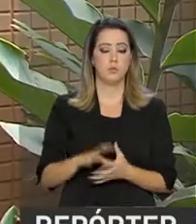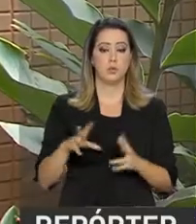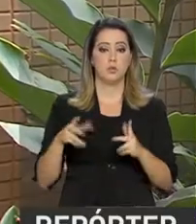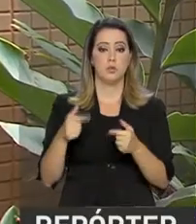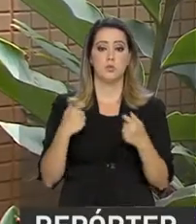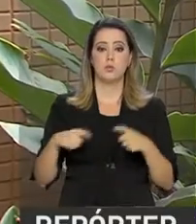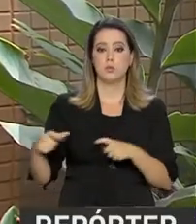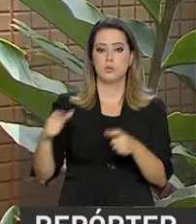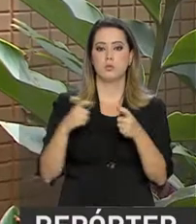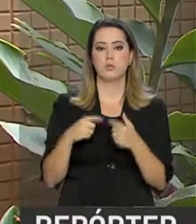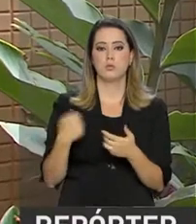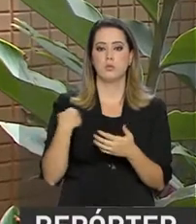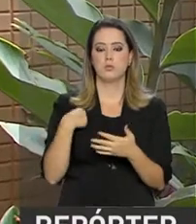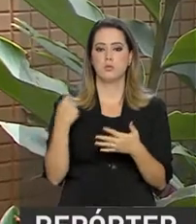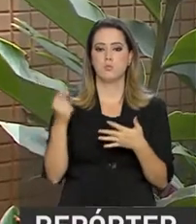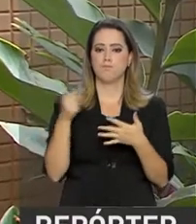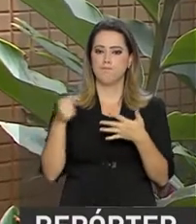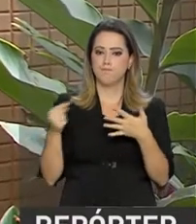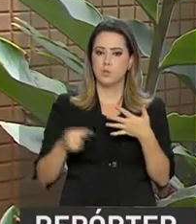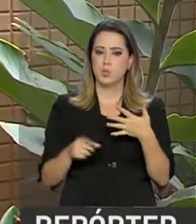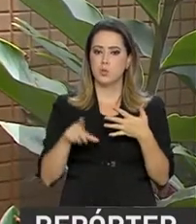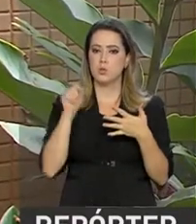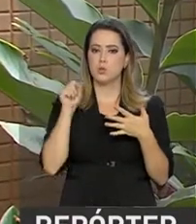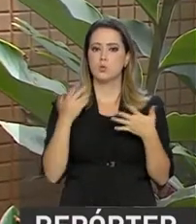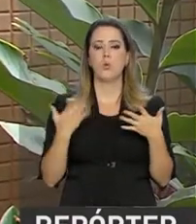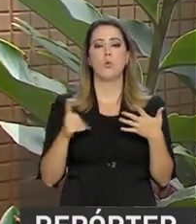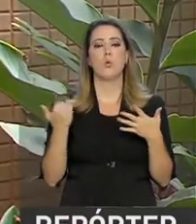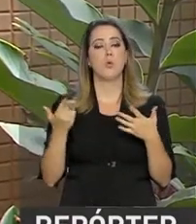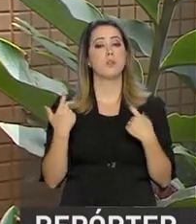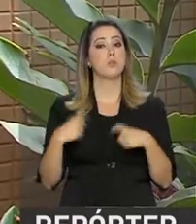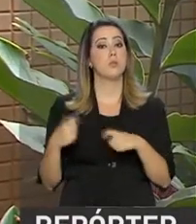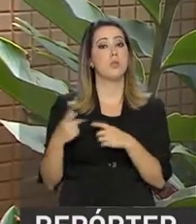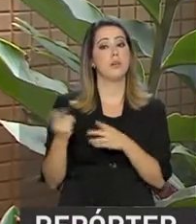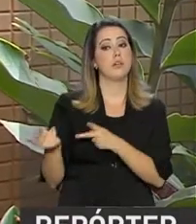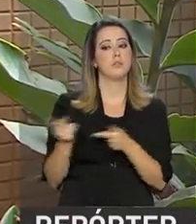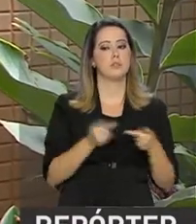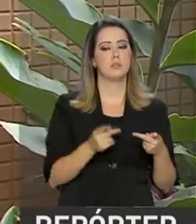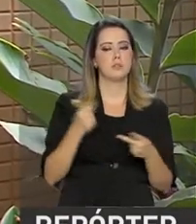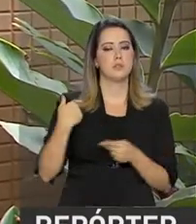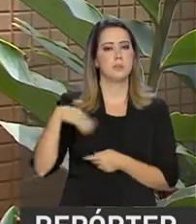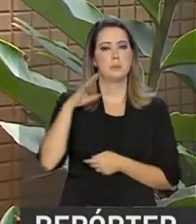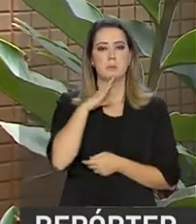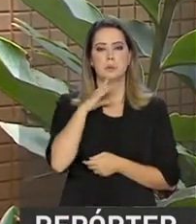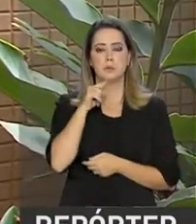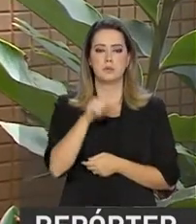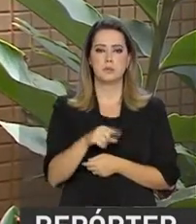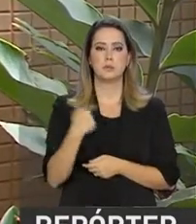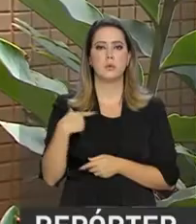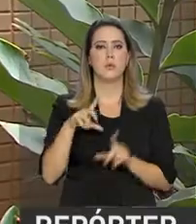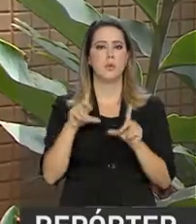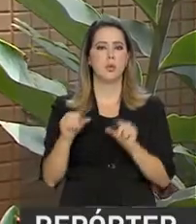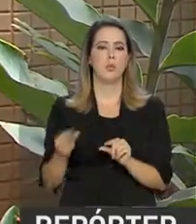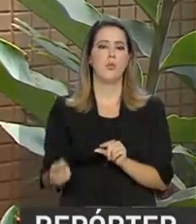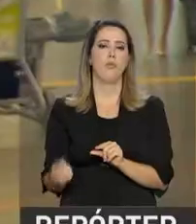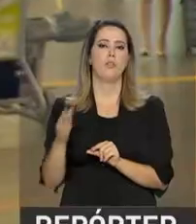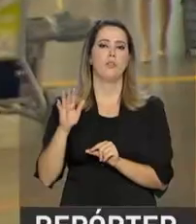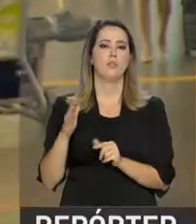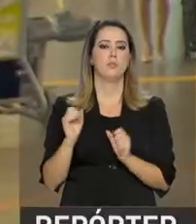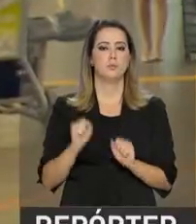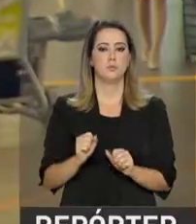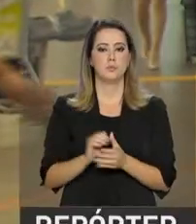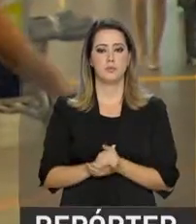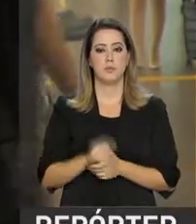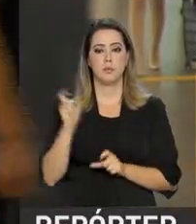lugares que eu viajo eu faço esse roteiro, como eu te disse, para ficar mais acessível, né? Para que a gente possa conhecer o máximo de lugares possível pelo menor valor possível. E